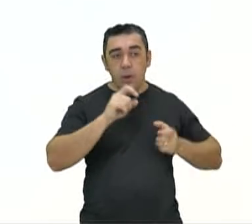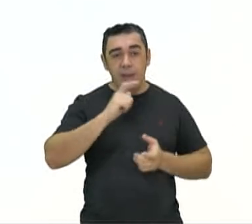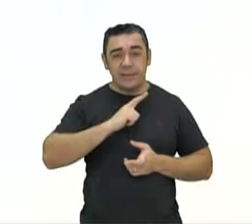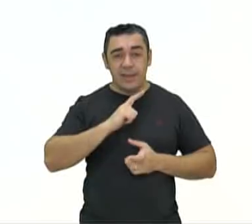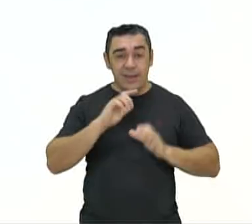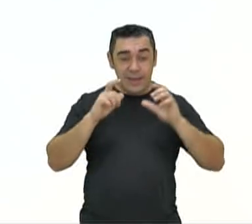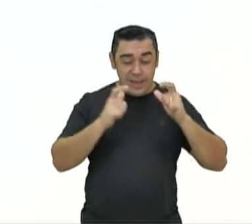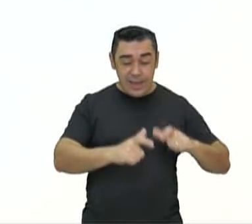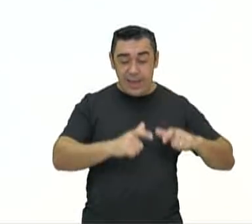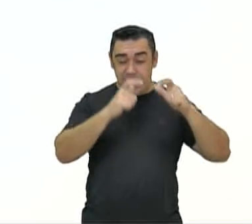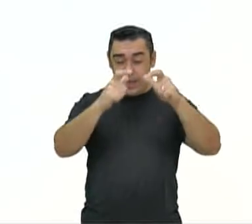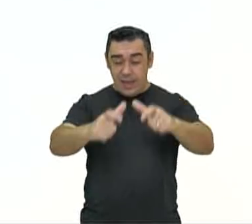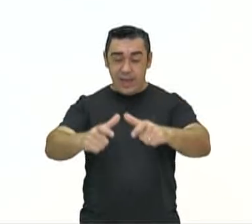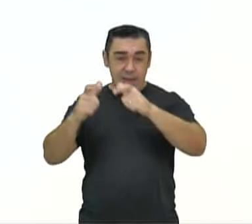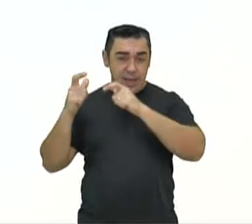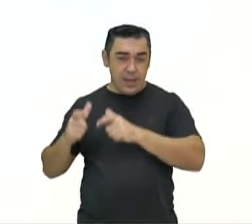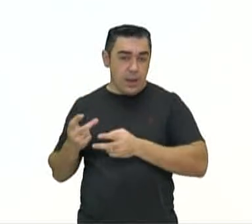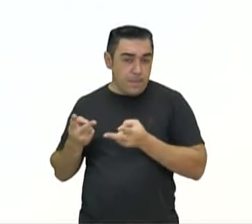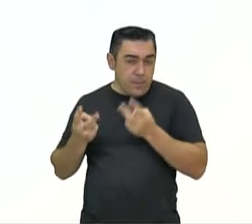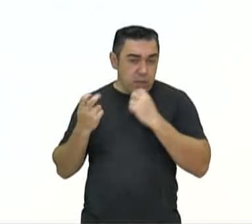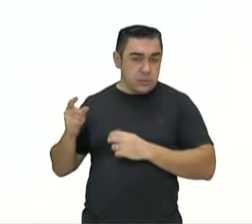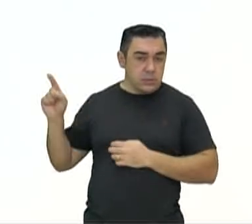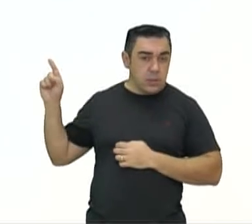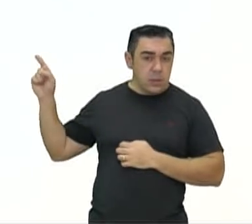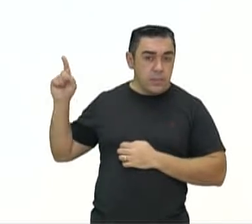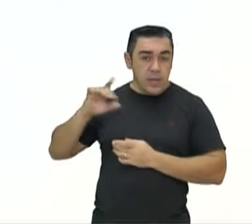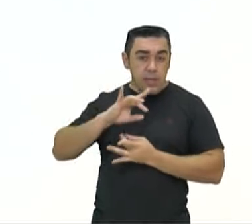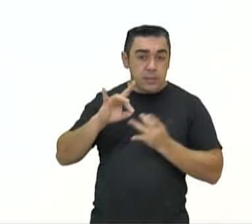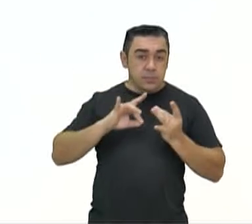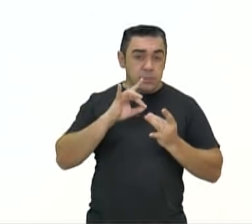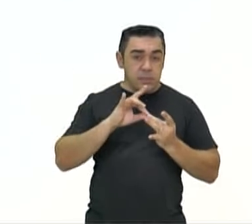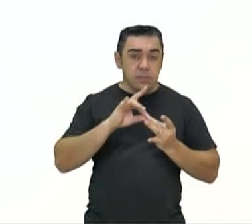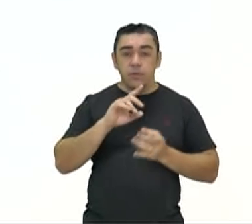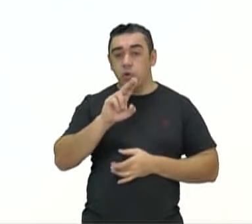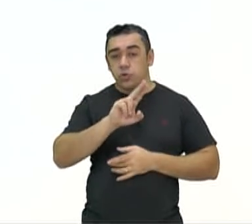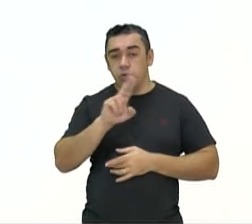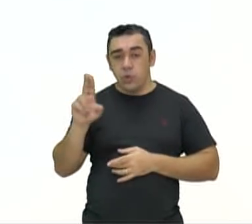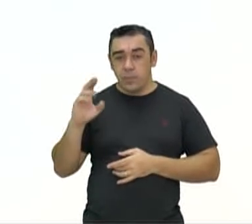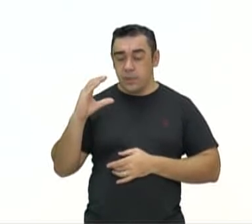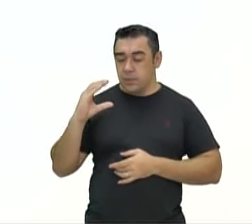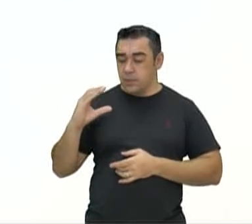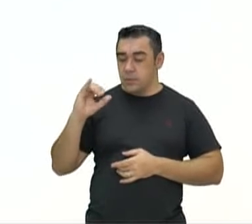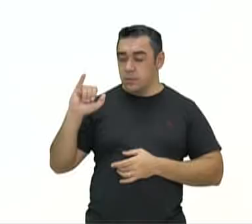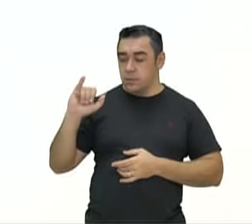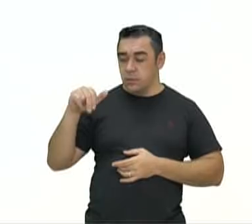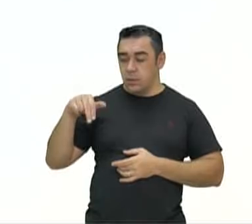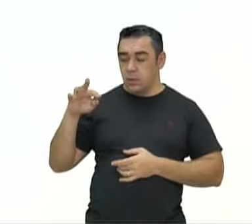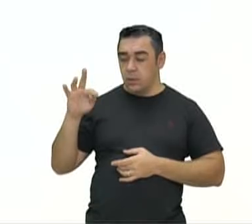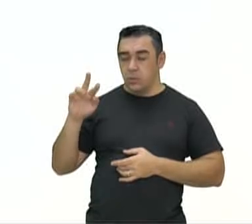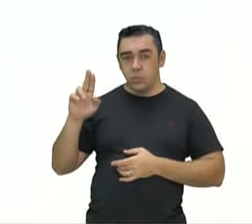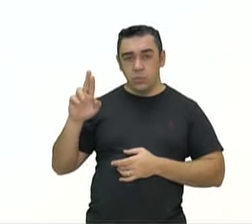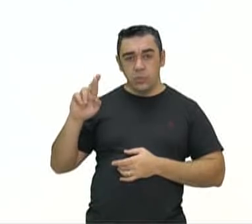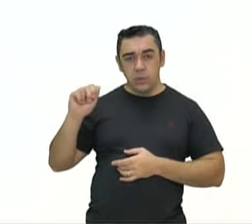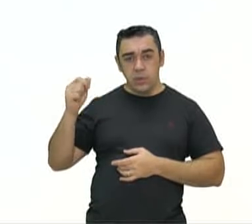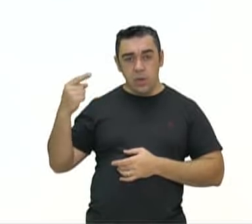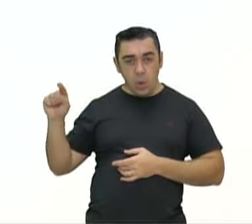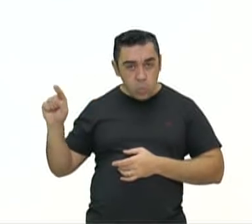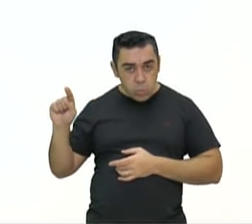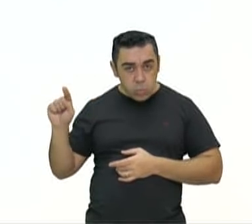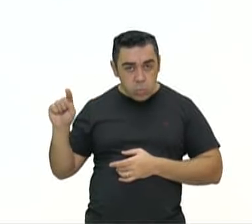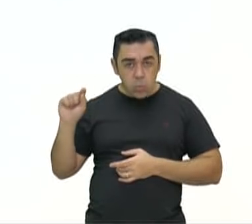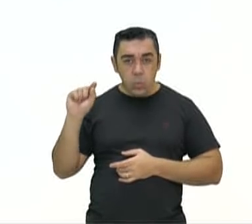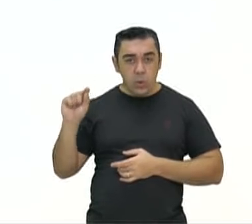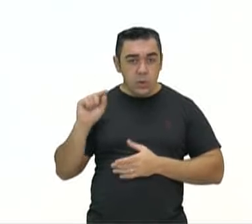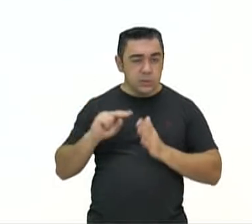áreas. Então, você repare que você tem áreas específicas, chamamos essas áreas de cinturões ou belts. Então, você tem